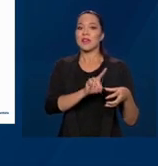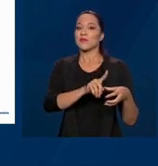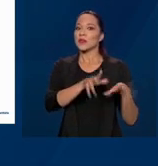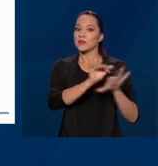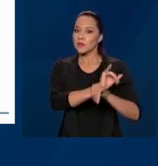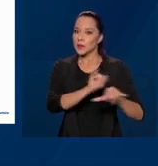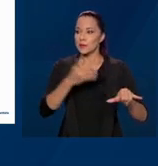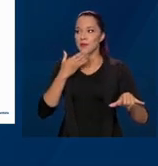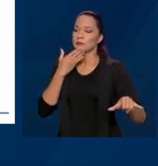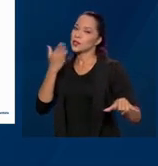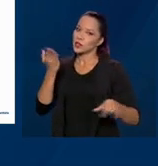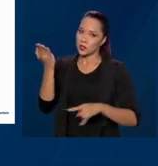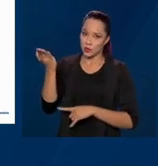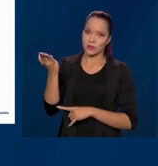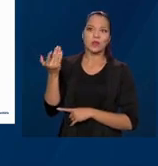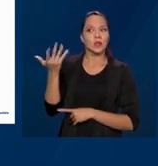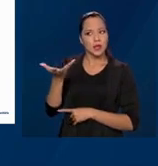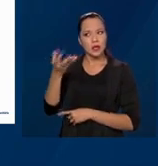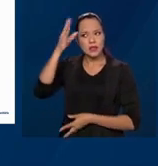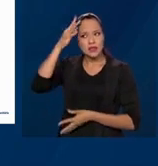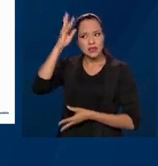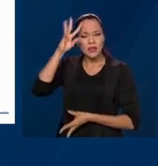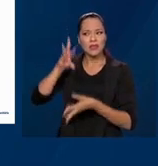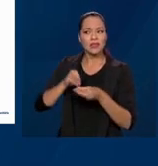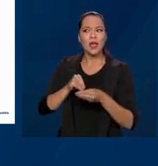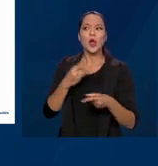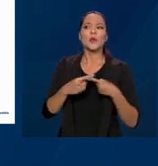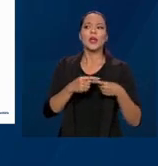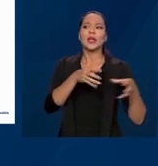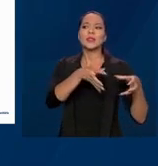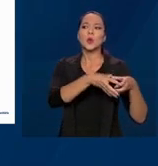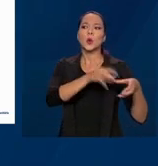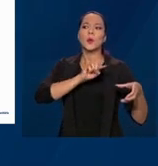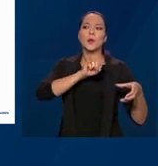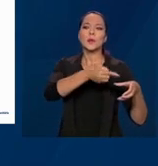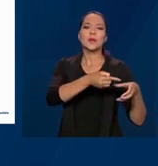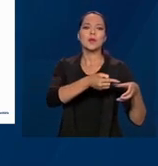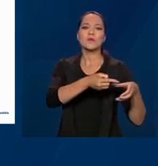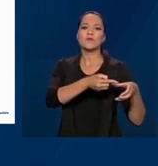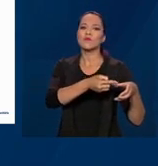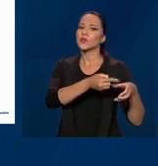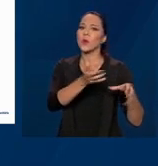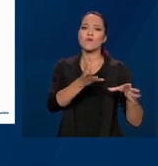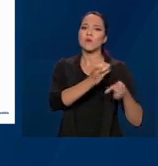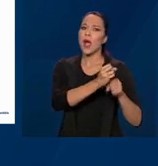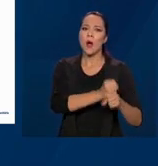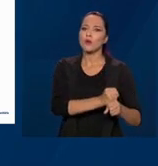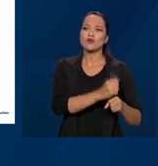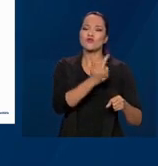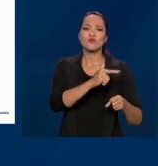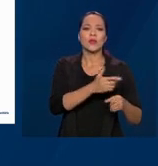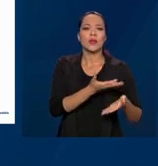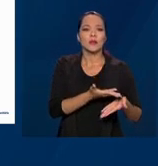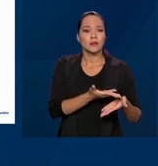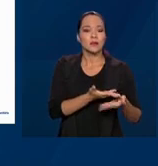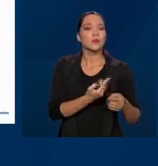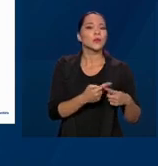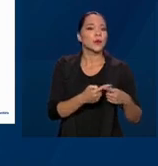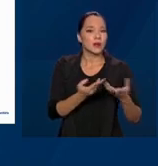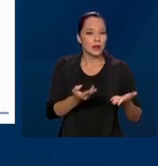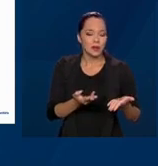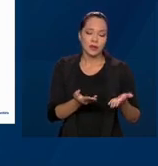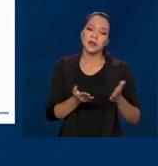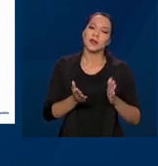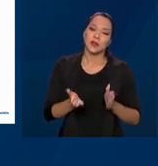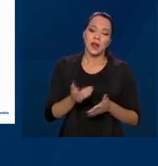informações que nós pedimos. A gente queria entender o que fez essas pessoas não serem consideradas no cálculo. Para isso,